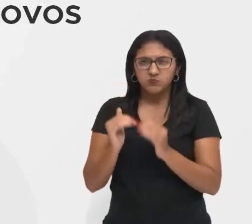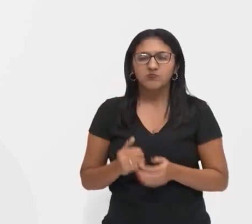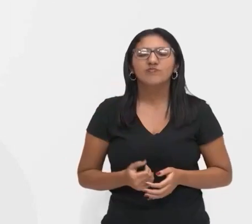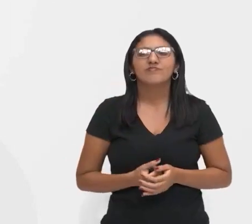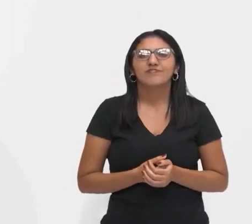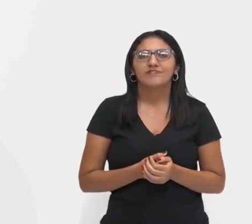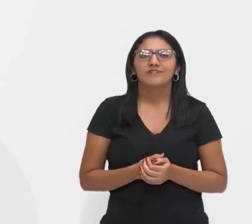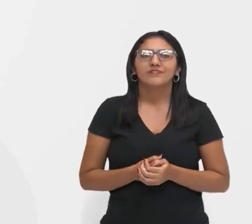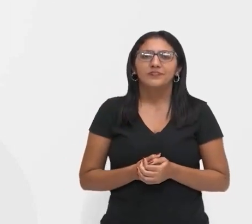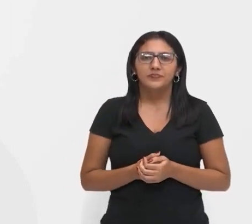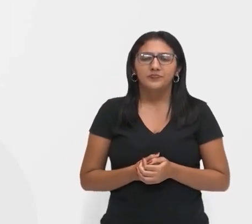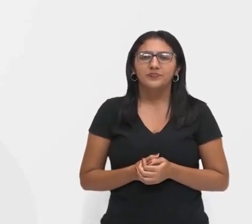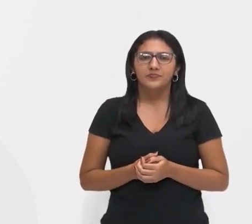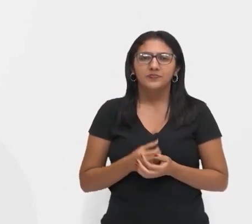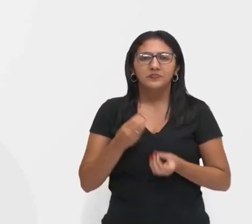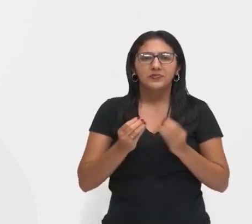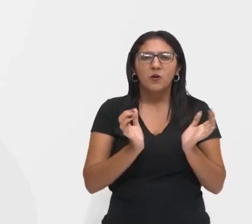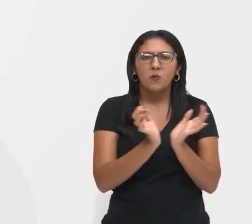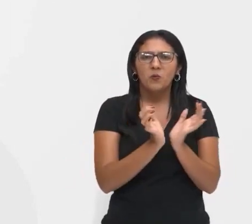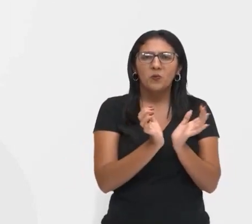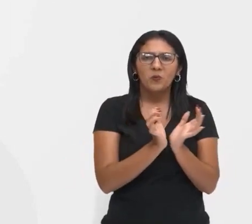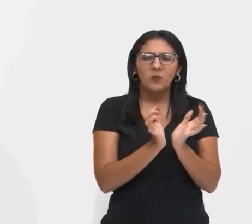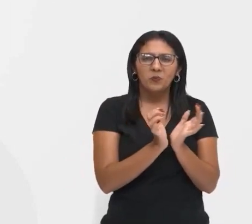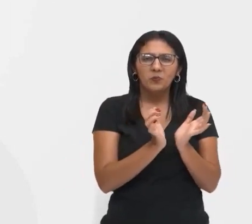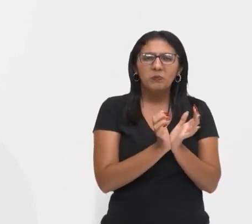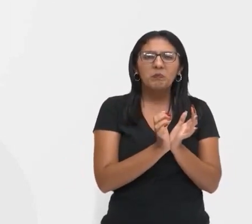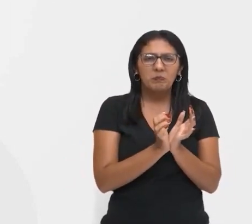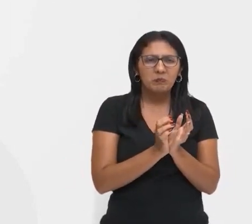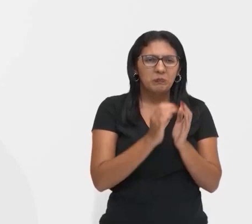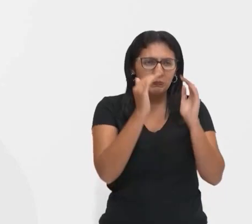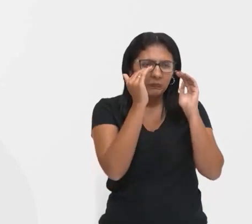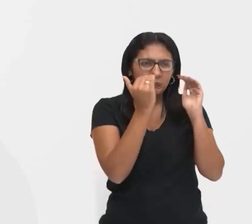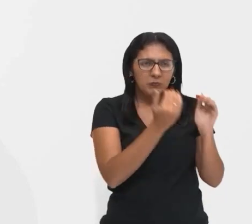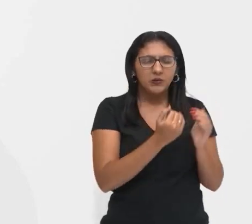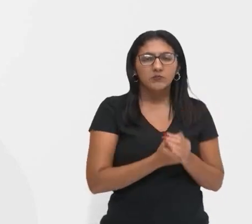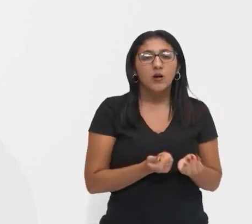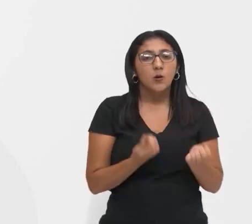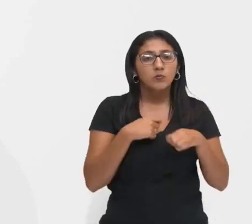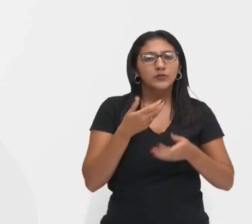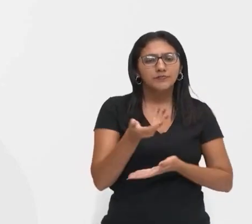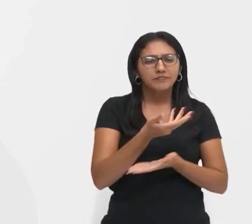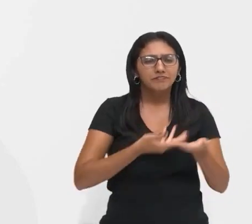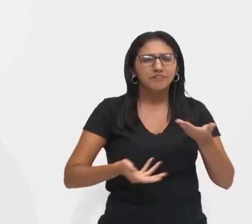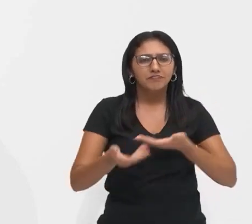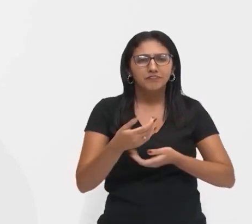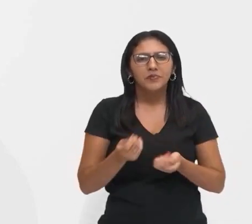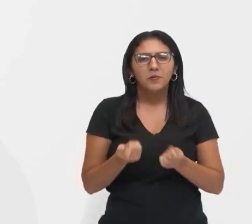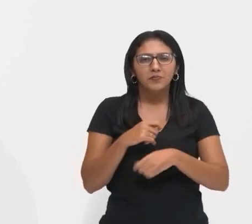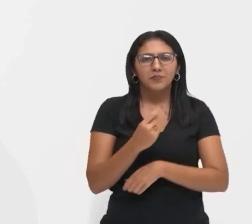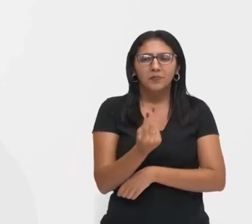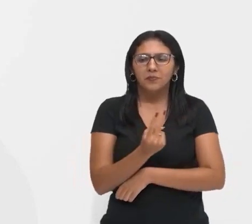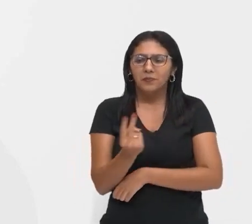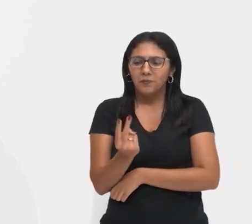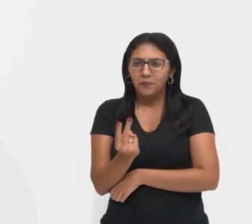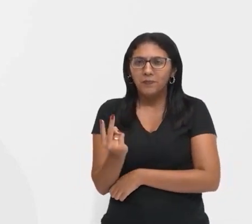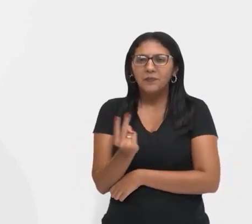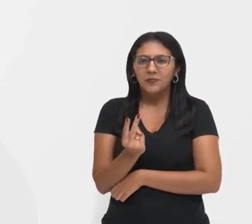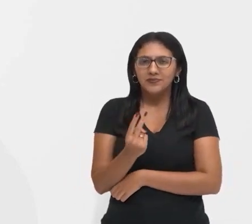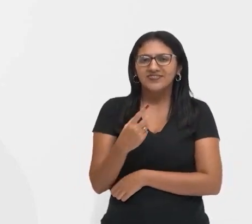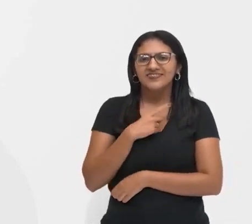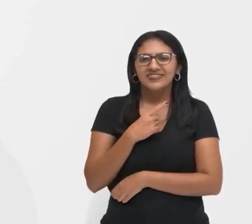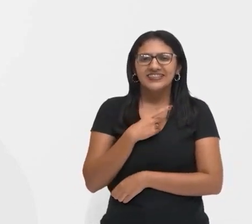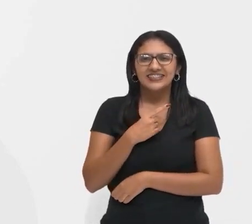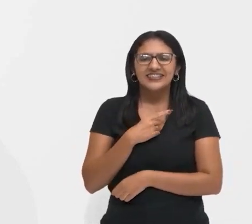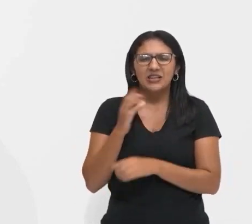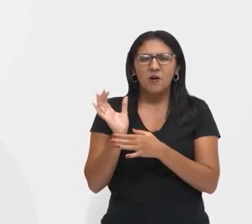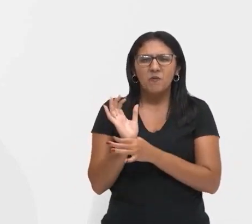O espírito em equipe. A consequência das trocas possibilita pela aprendizagem entre pares, cria um forte espírito